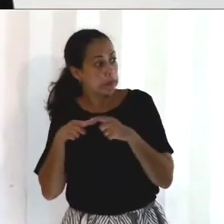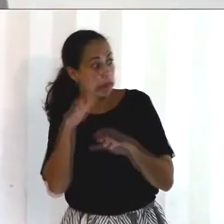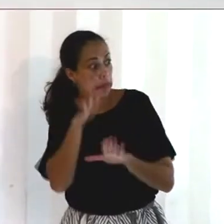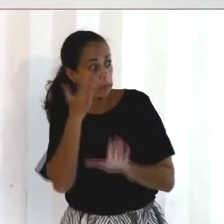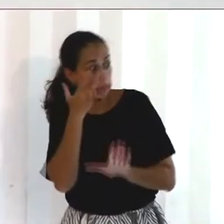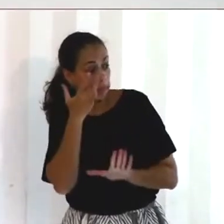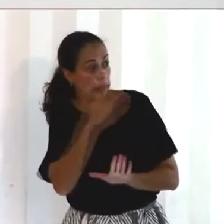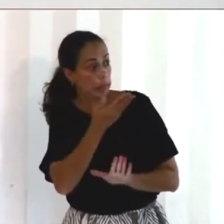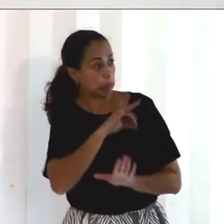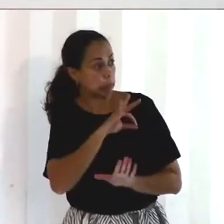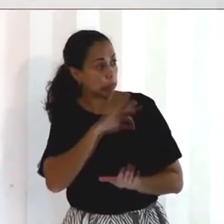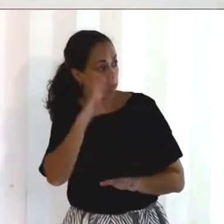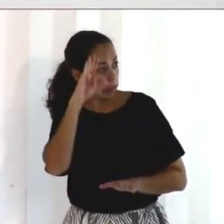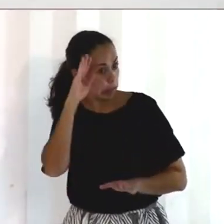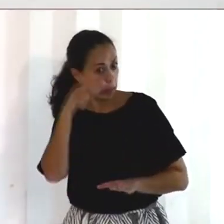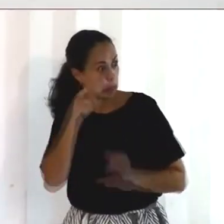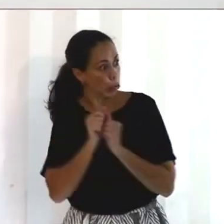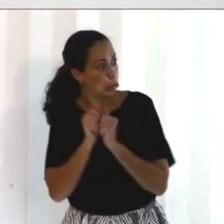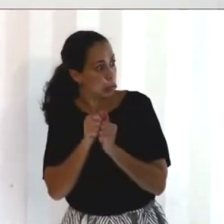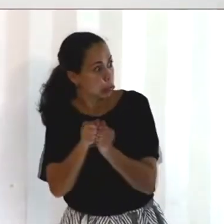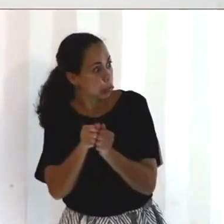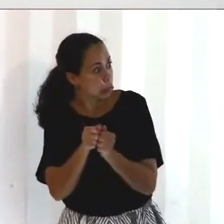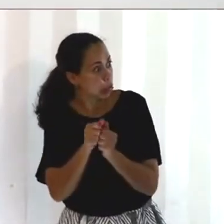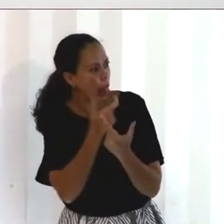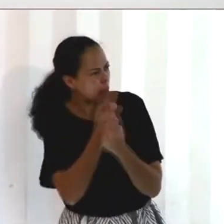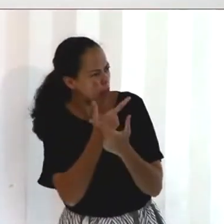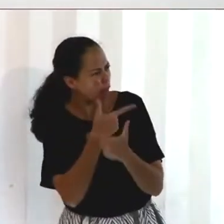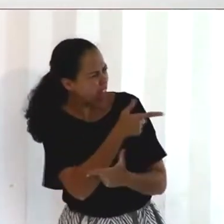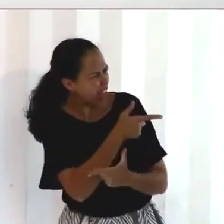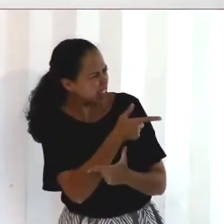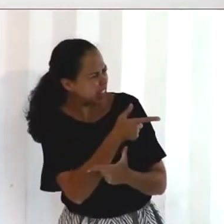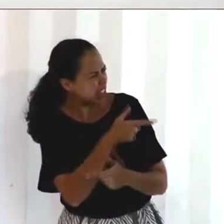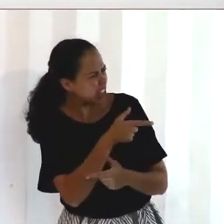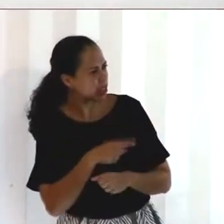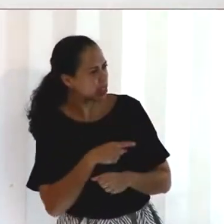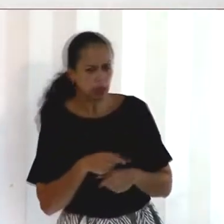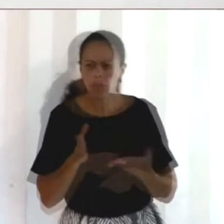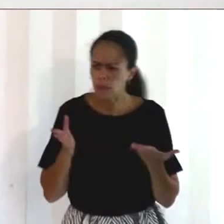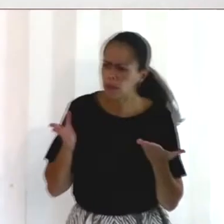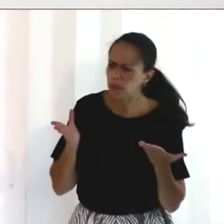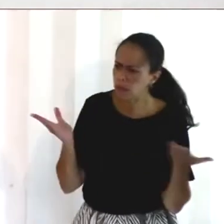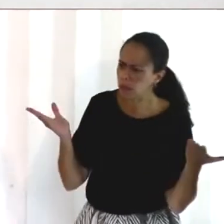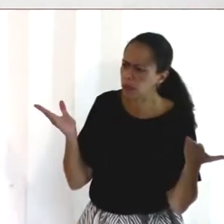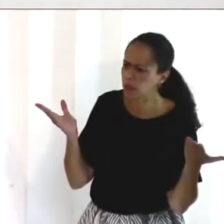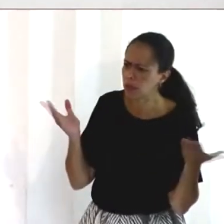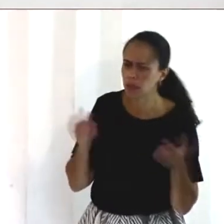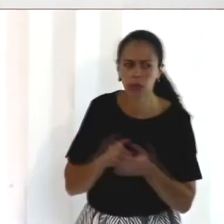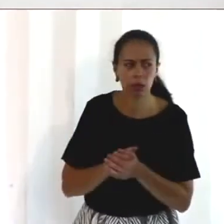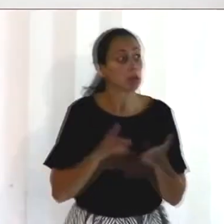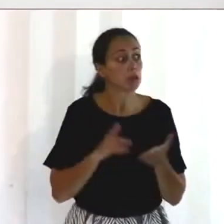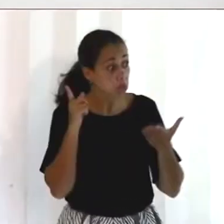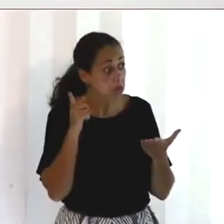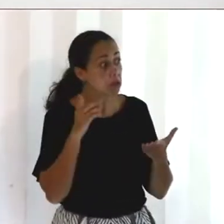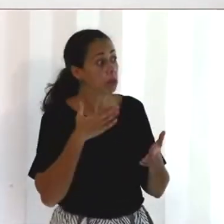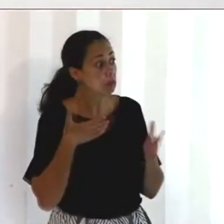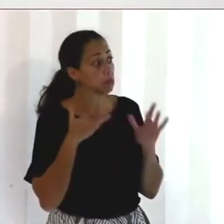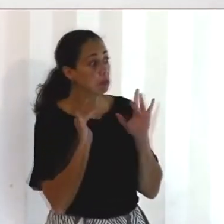de banho tomado, roupa limpa, e disse para ela: vamos para a igreja, nós temos que ir para a igreja, nós precisamos de